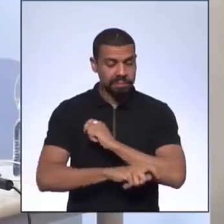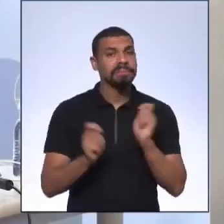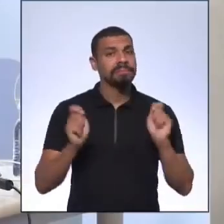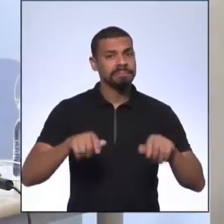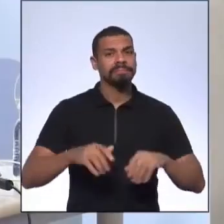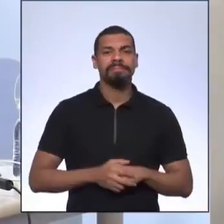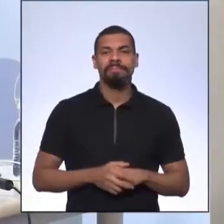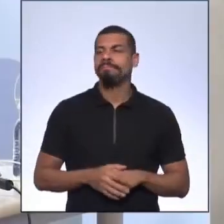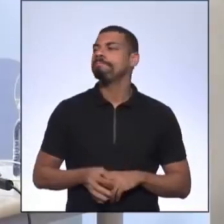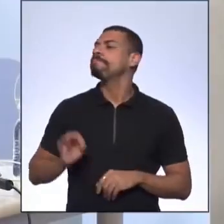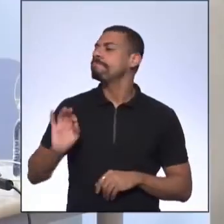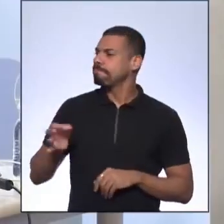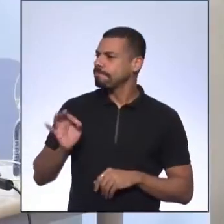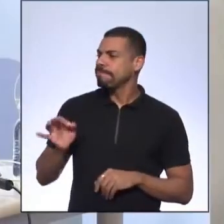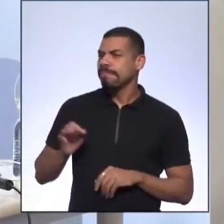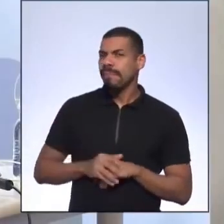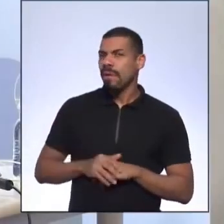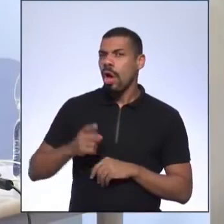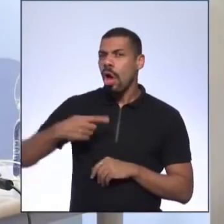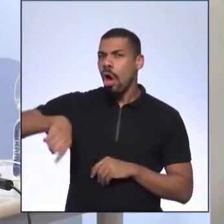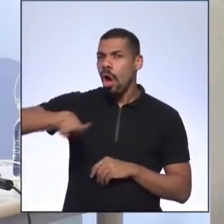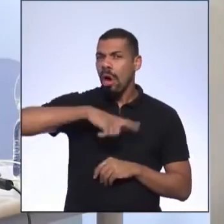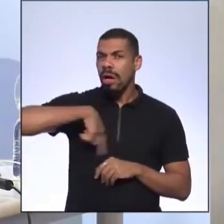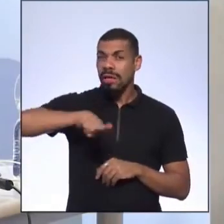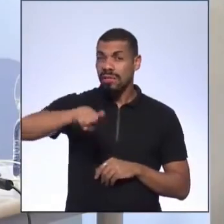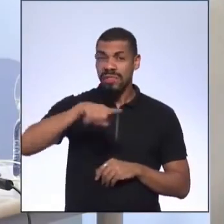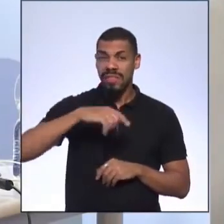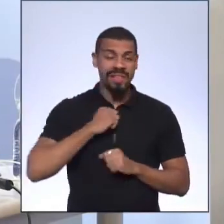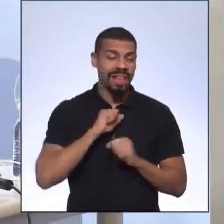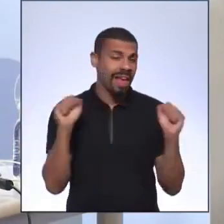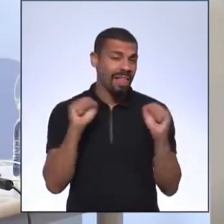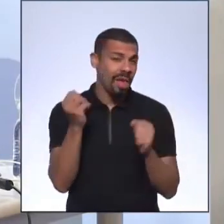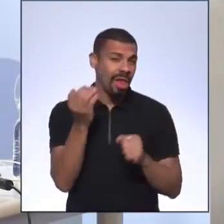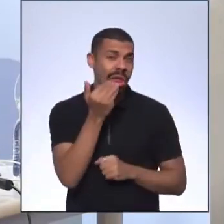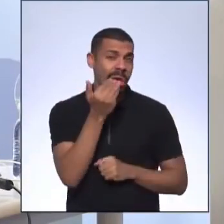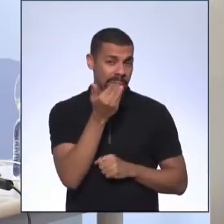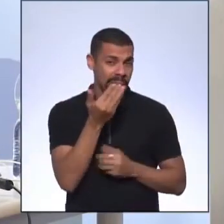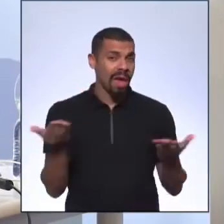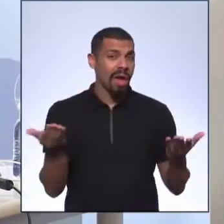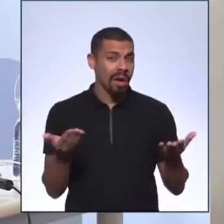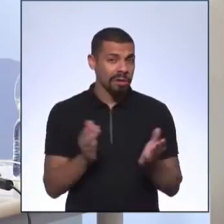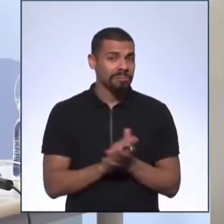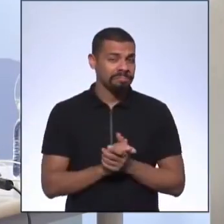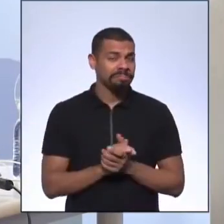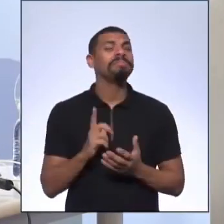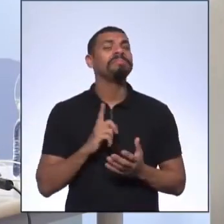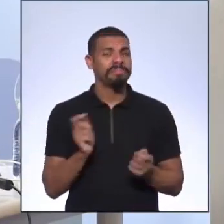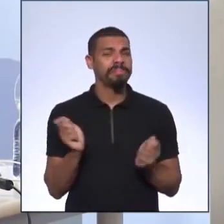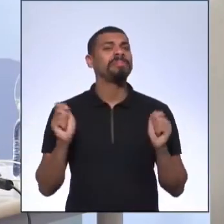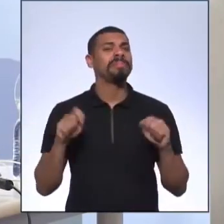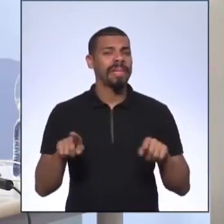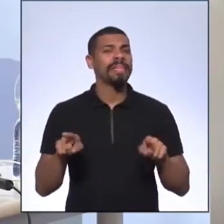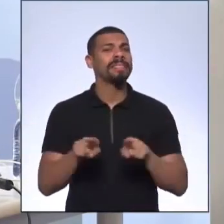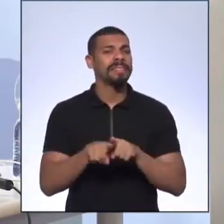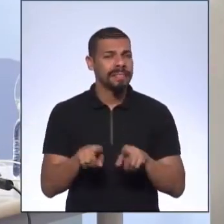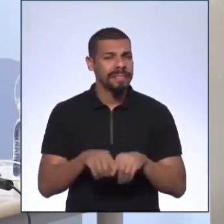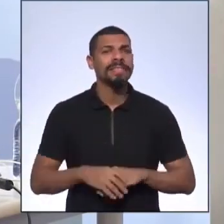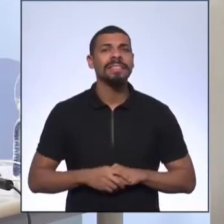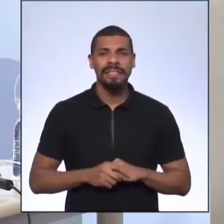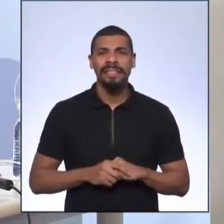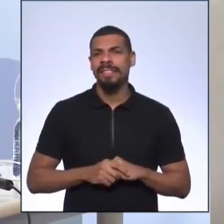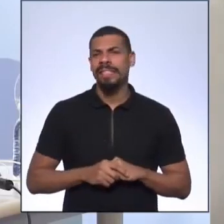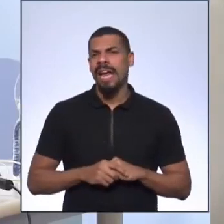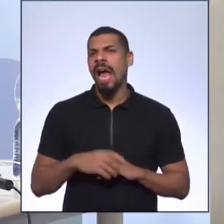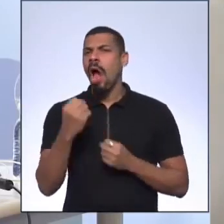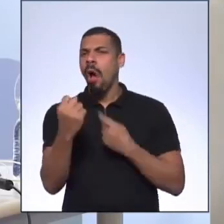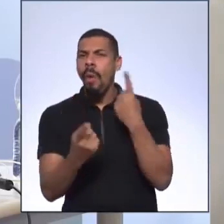Exatamente, Aline. Inclusive, coisas que a maioria adora comer, vão ver aí que tem a ajuda